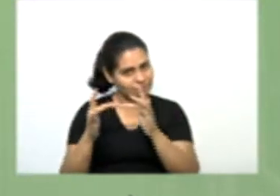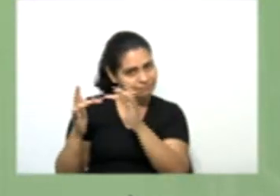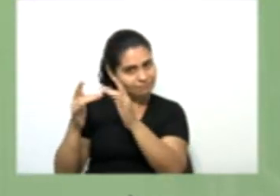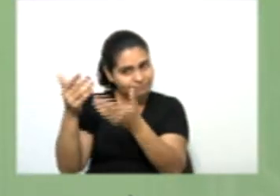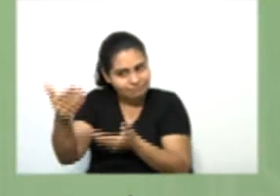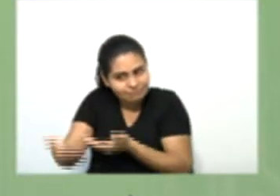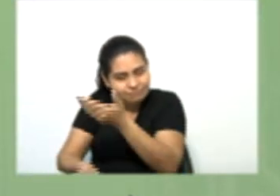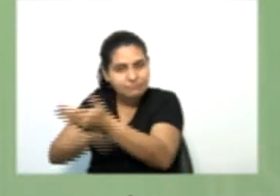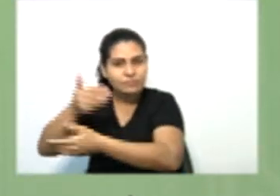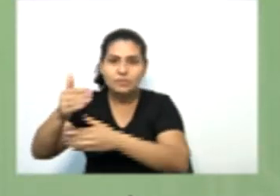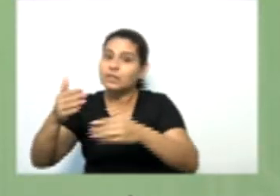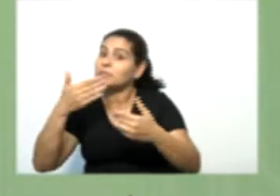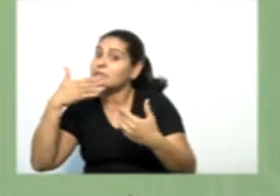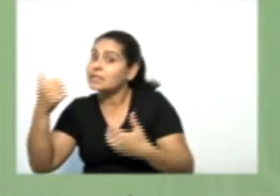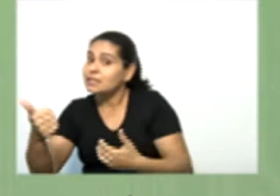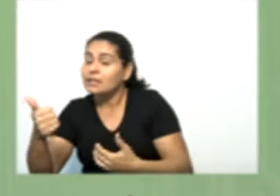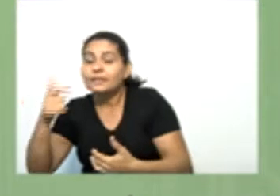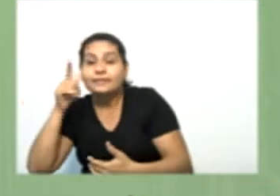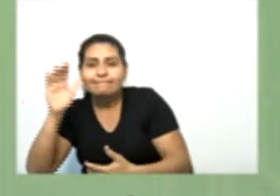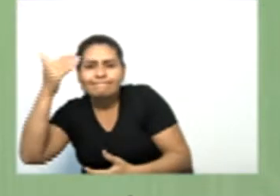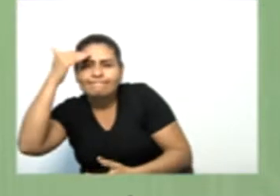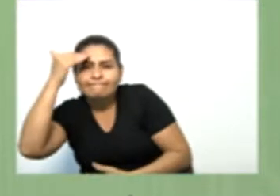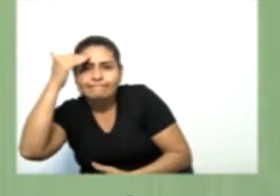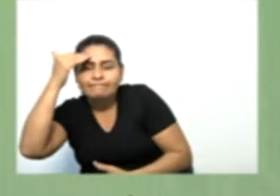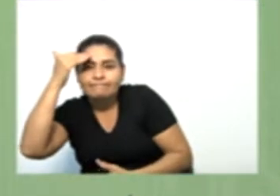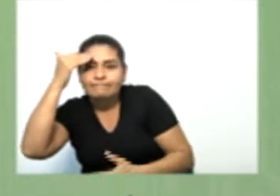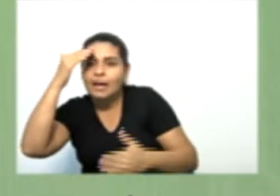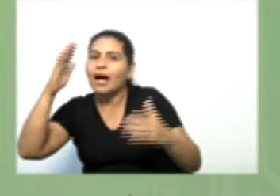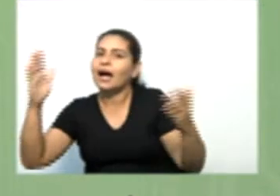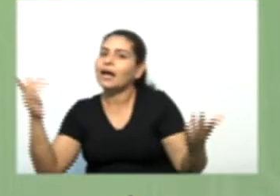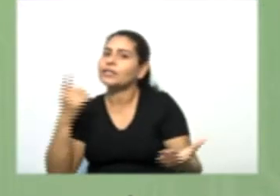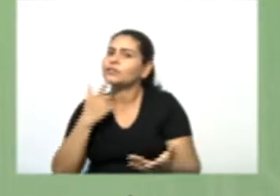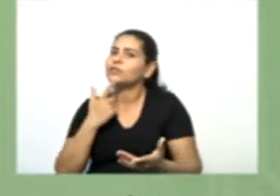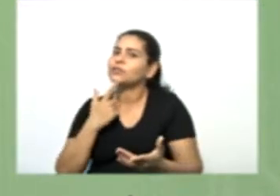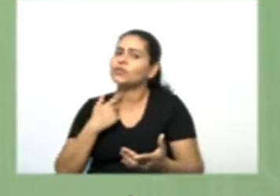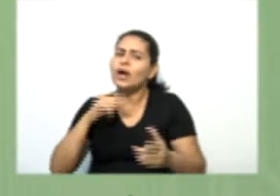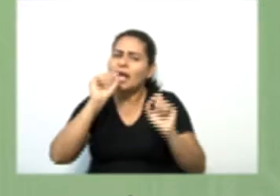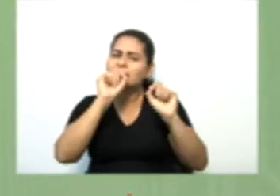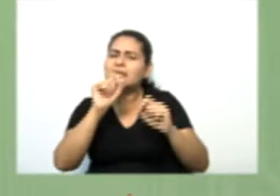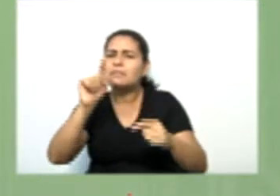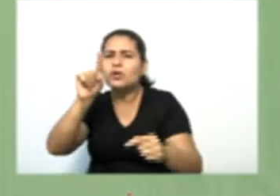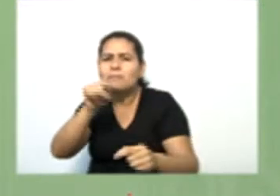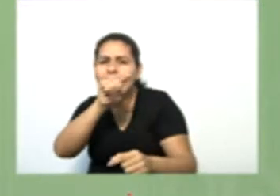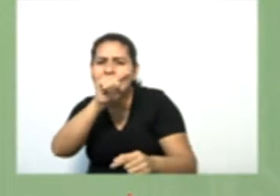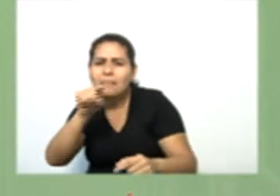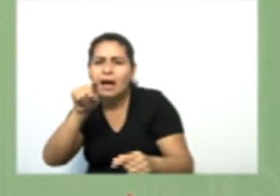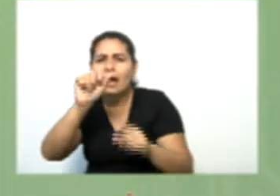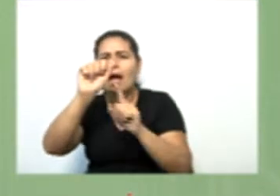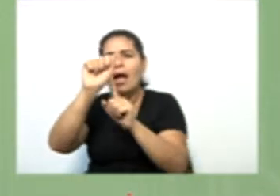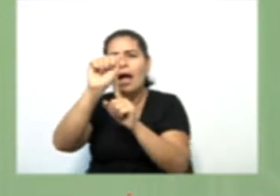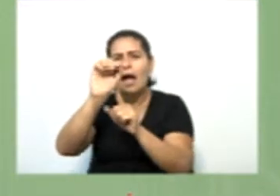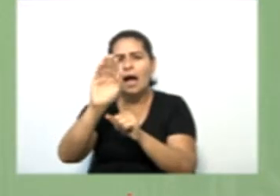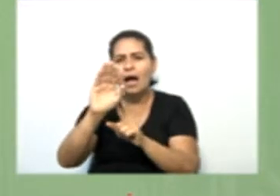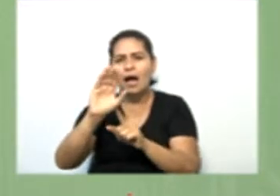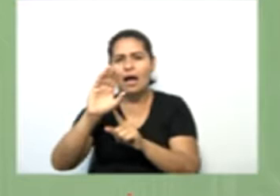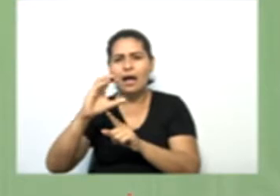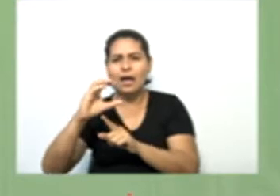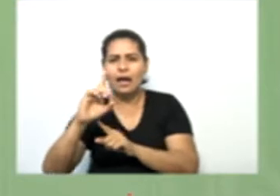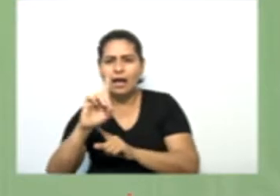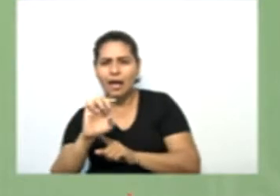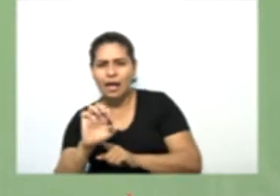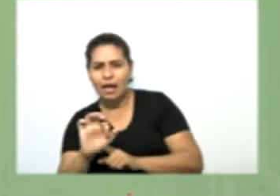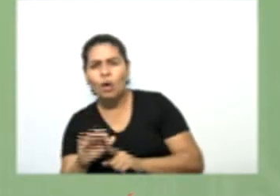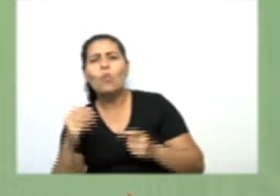negociador até o status desejado. Então essa questãozinha aqui é para marcar, não é? Mas vamos ver alguns pontos que realmente são absurdos. Olha